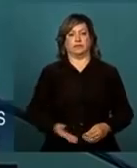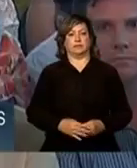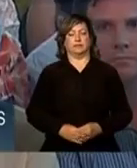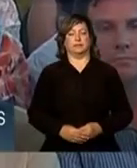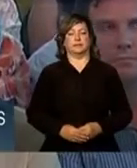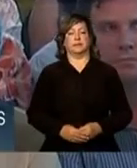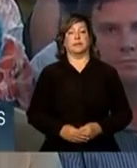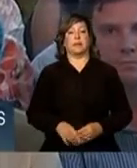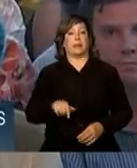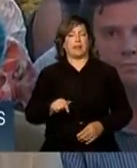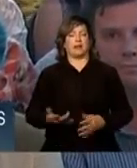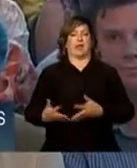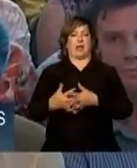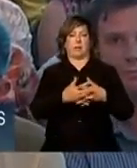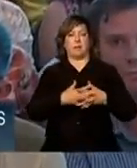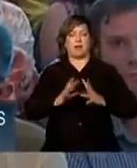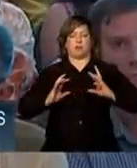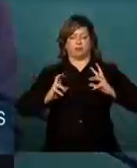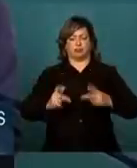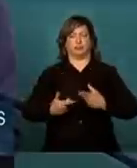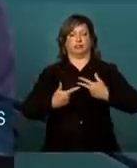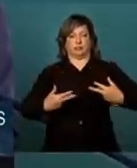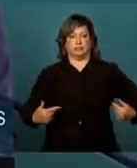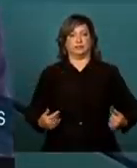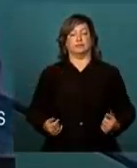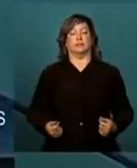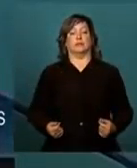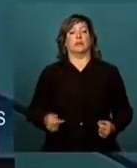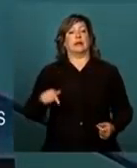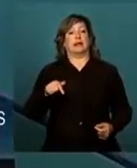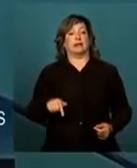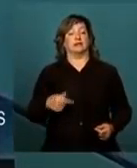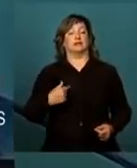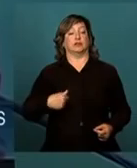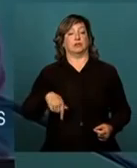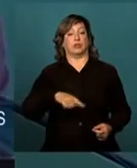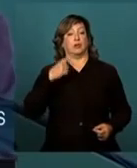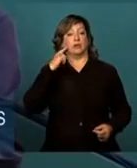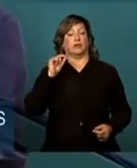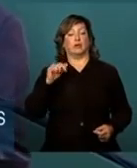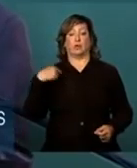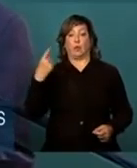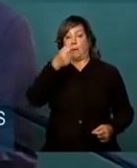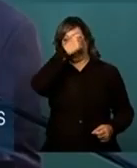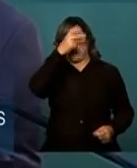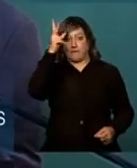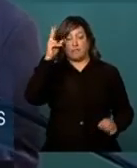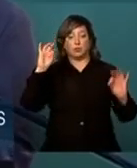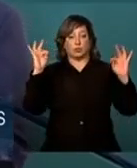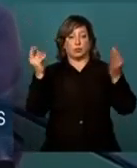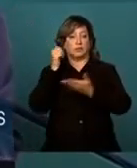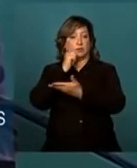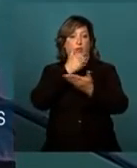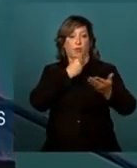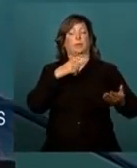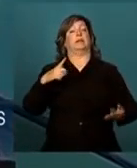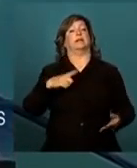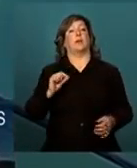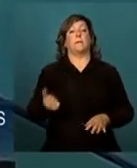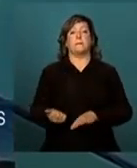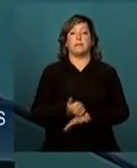Esses equipamentos, nós prevemos que com esses equipamentos, os prefeitos e prefeitas tenham